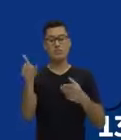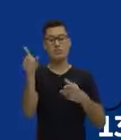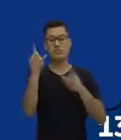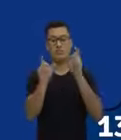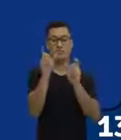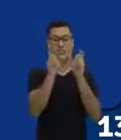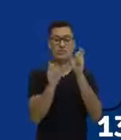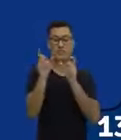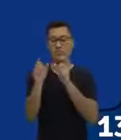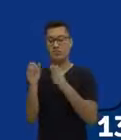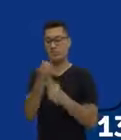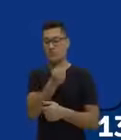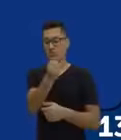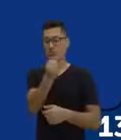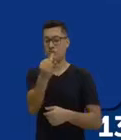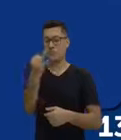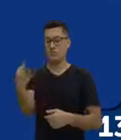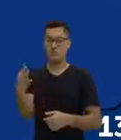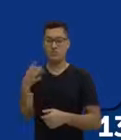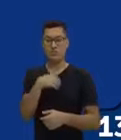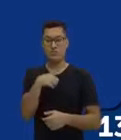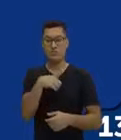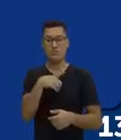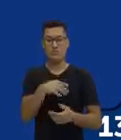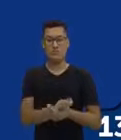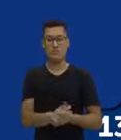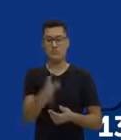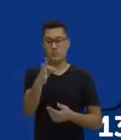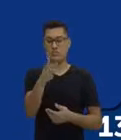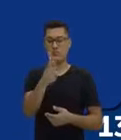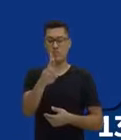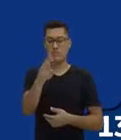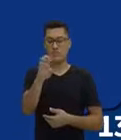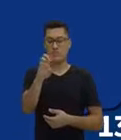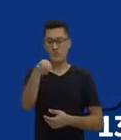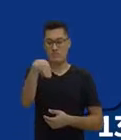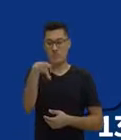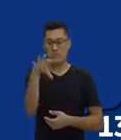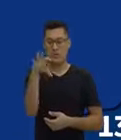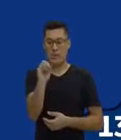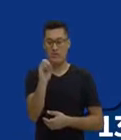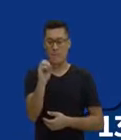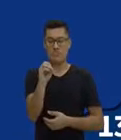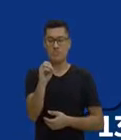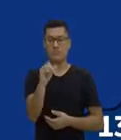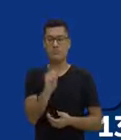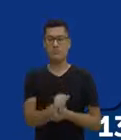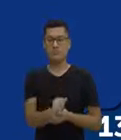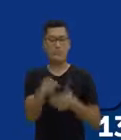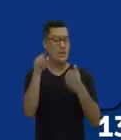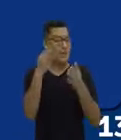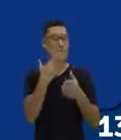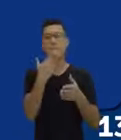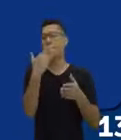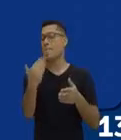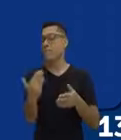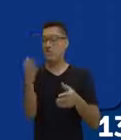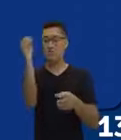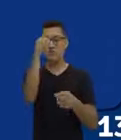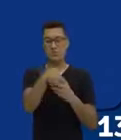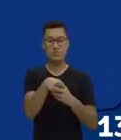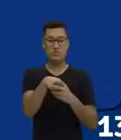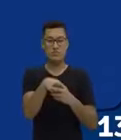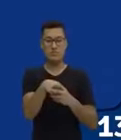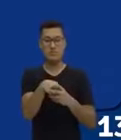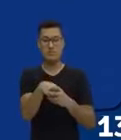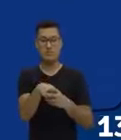tua parte variável, e tu vai ter um termo lá constante, um termo fixo, que vai ser o teu b. A questão não pediu isso, mas eu vou colocar aqui que isso